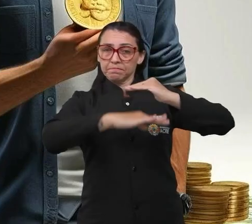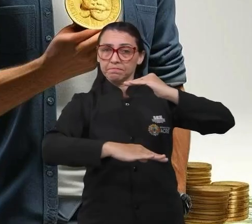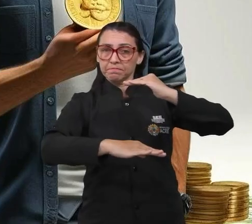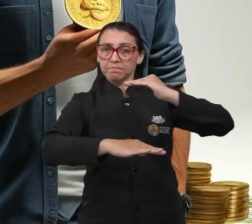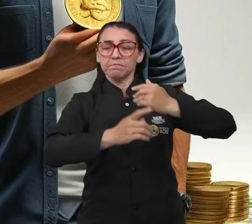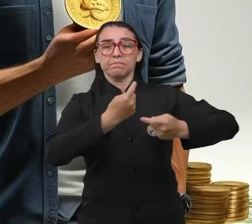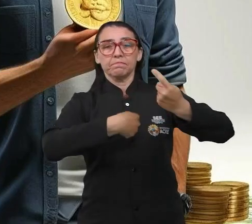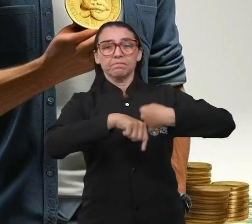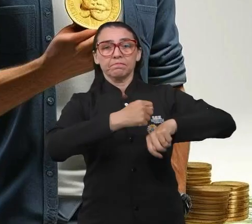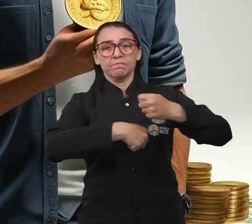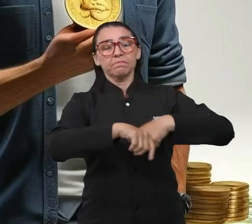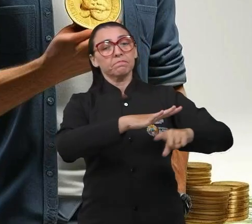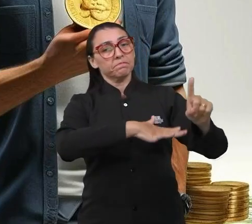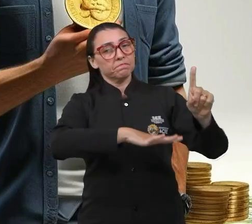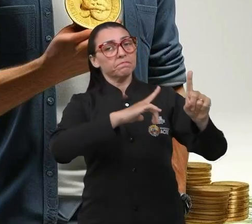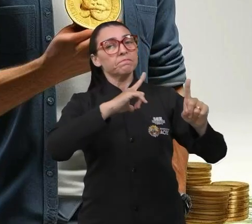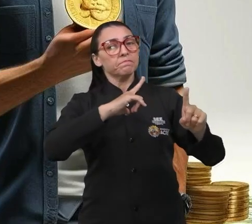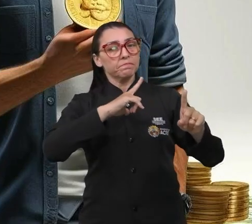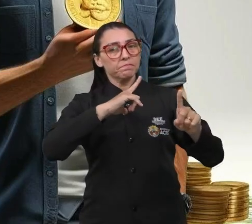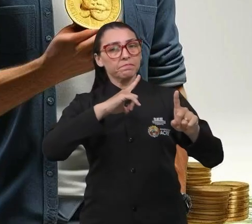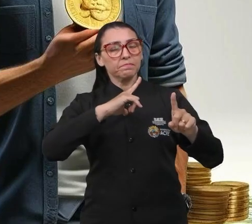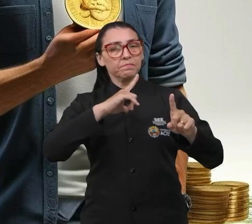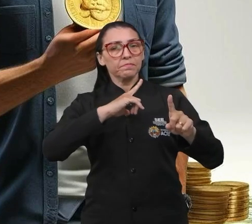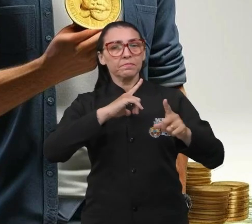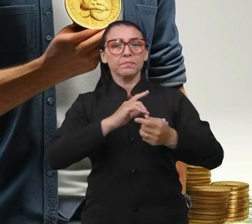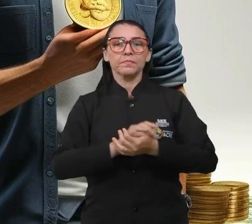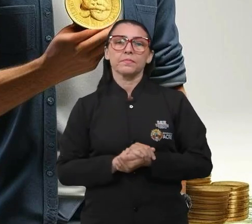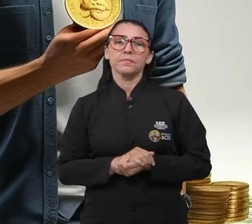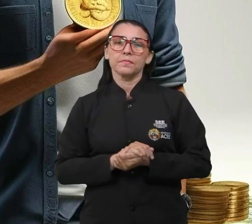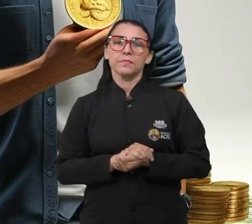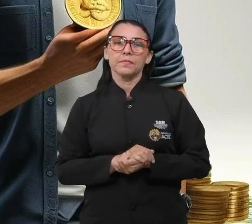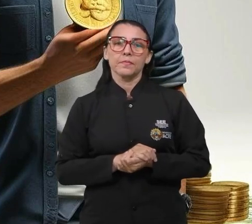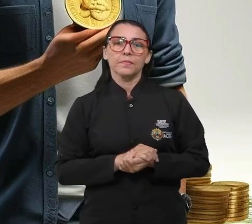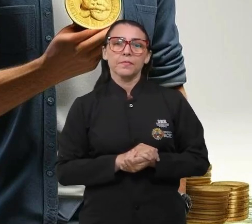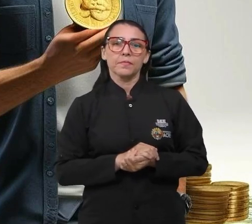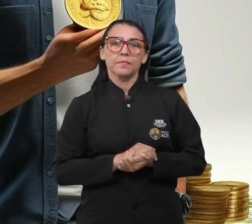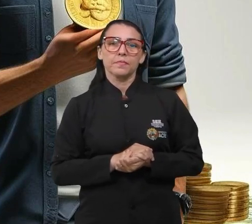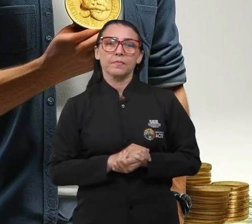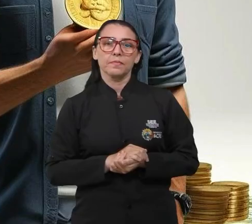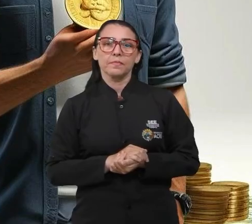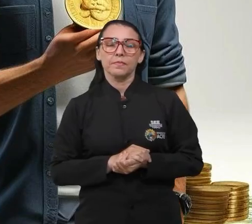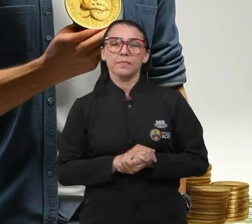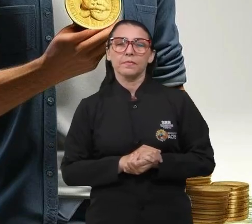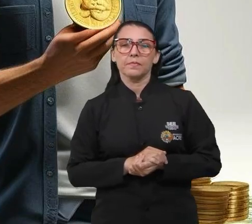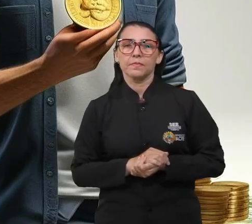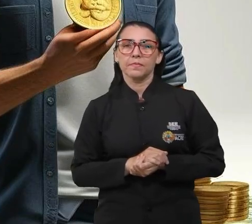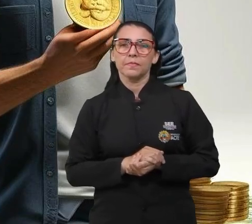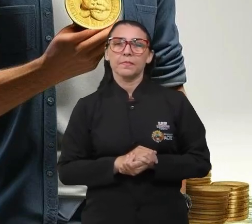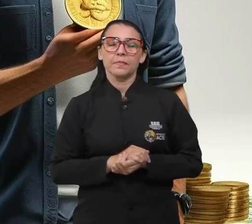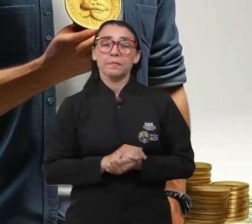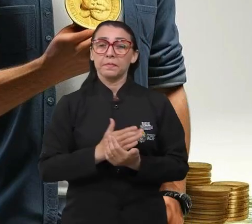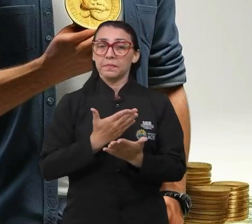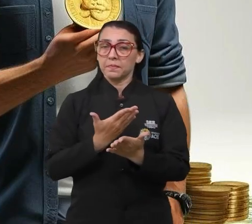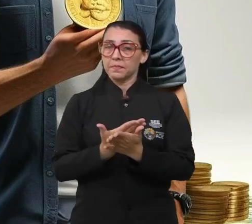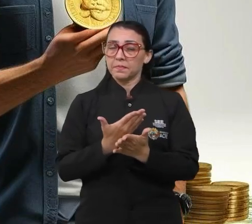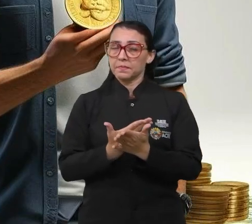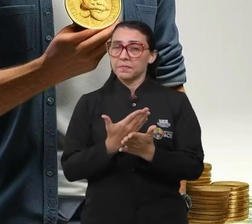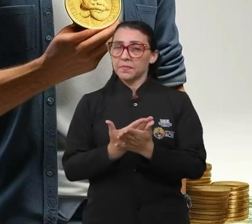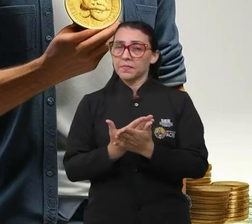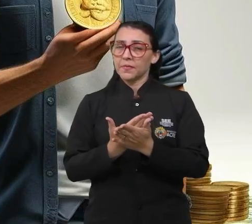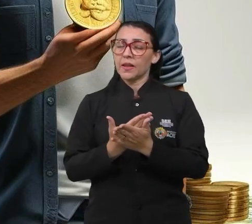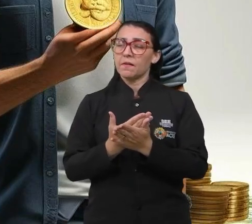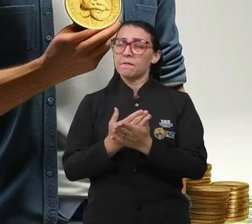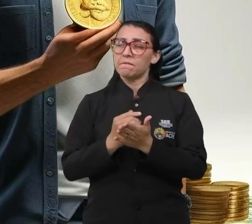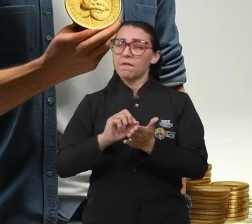da sociedade que ocorre algo que é a desigualdade socioeconômica. Essa aula ela vai puxar